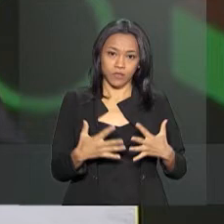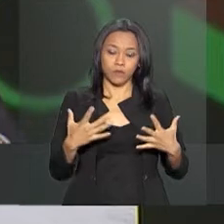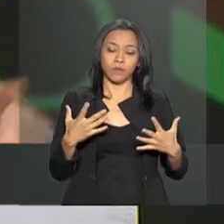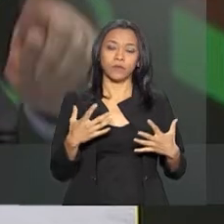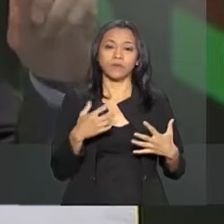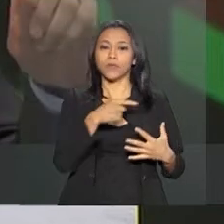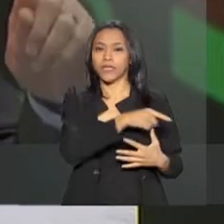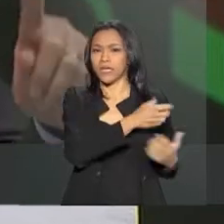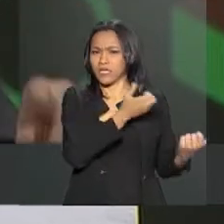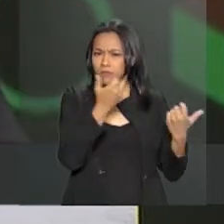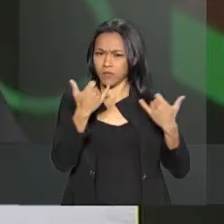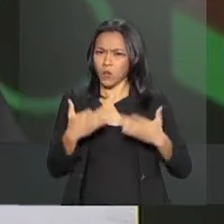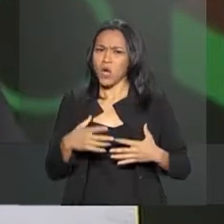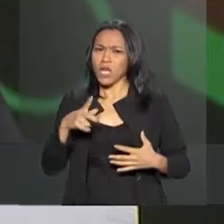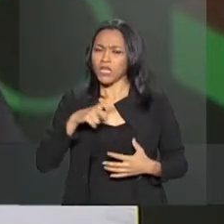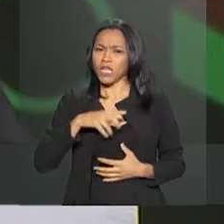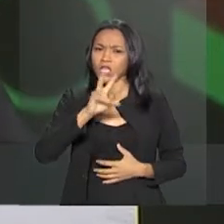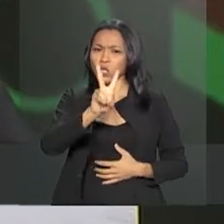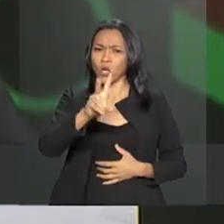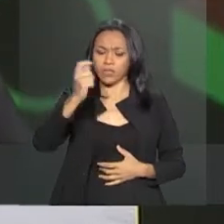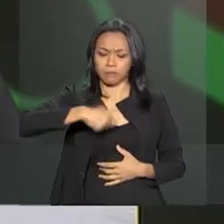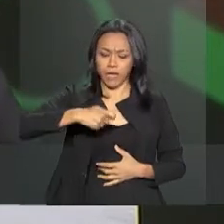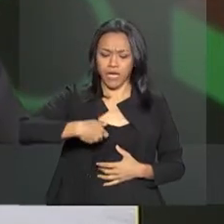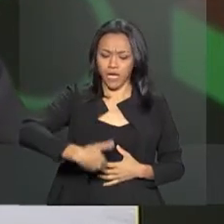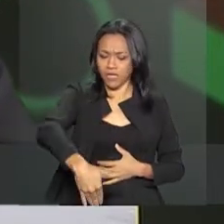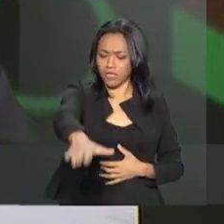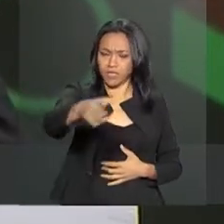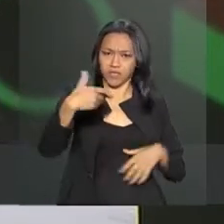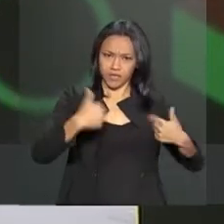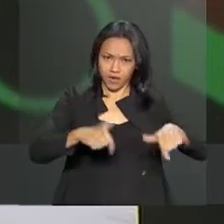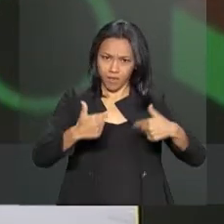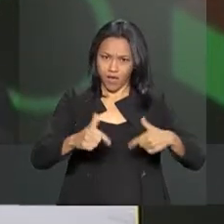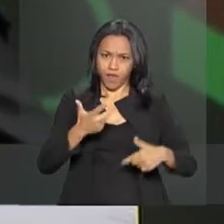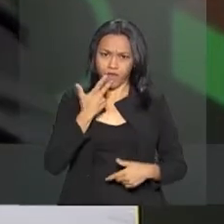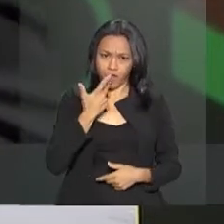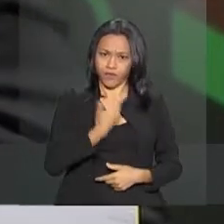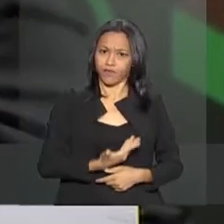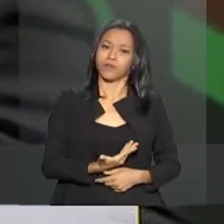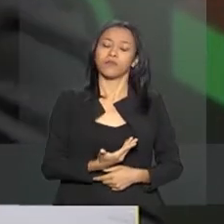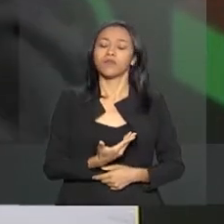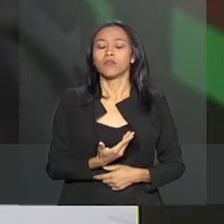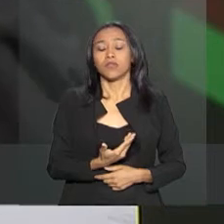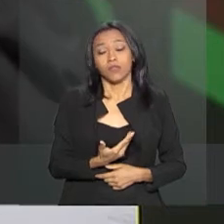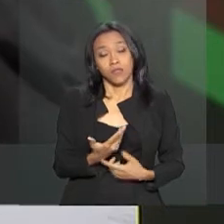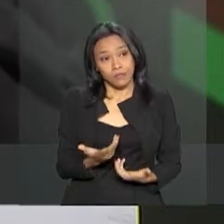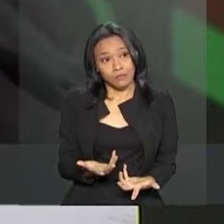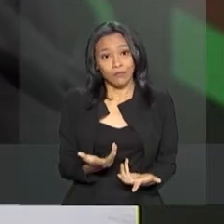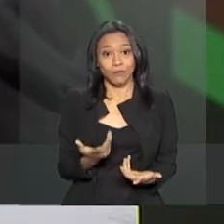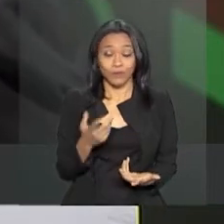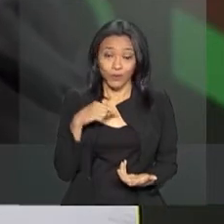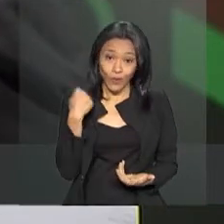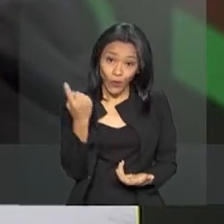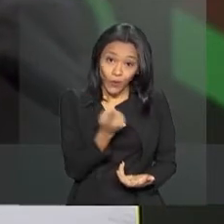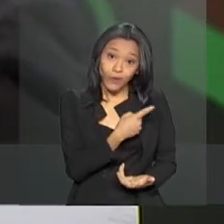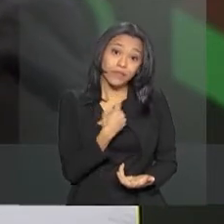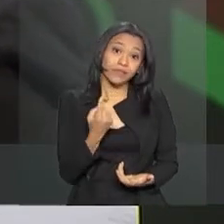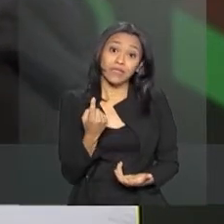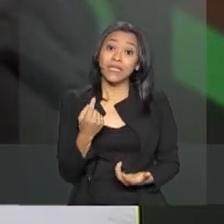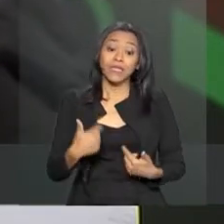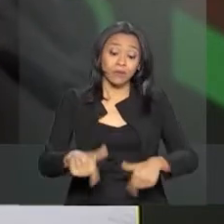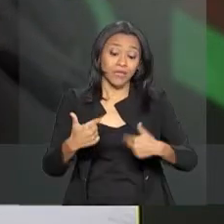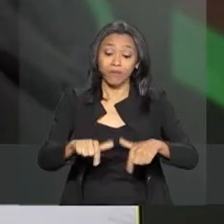ainda disse, o senhor tem 2 meses ainda de trabalho. Como nós não trabalhamos por